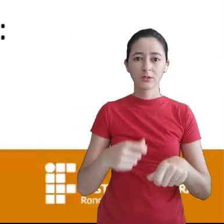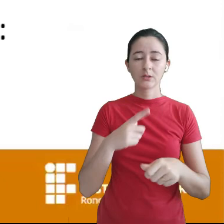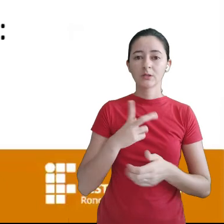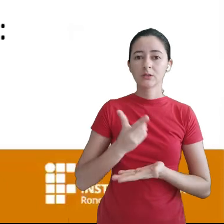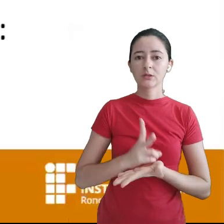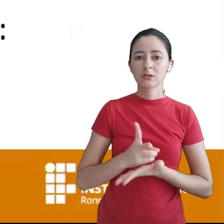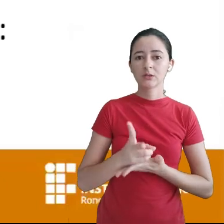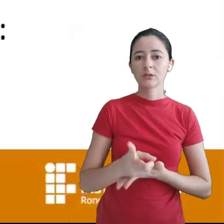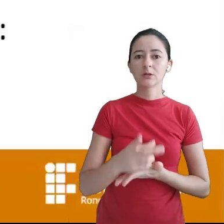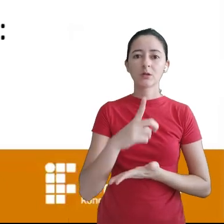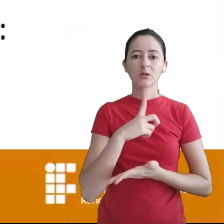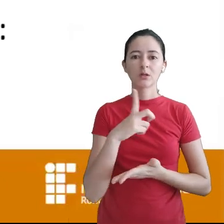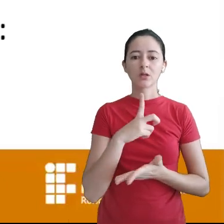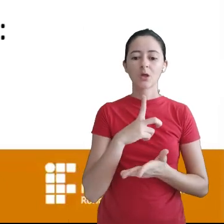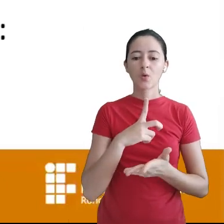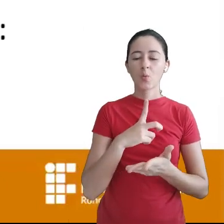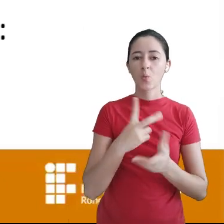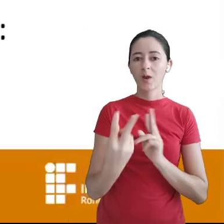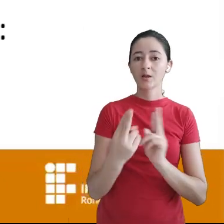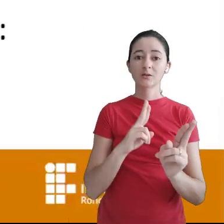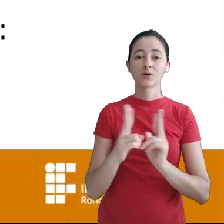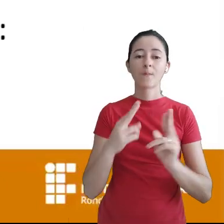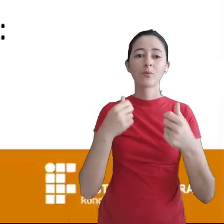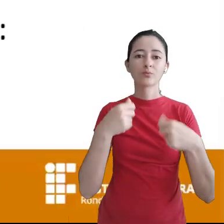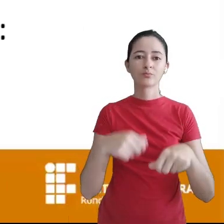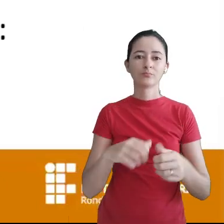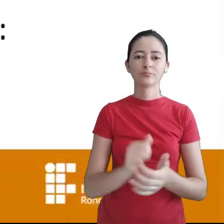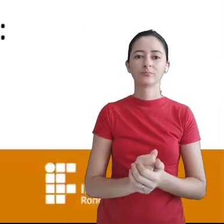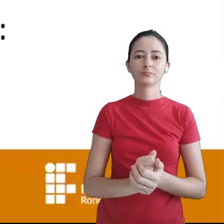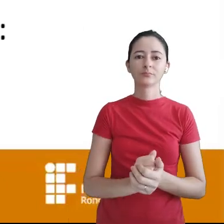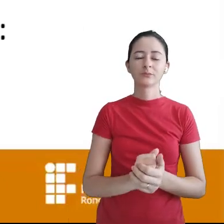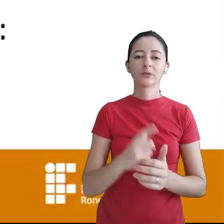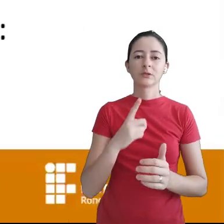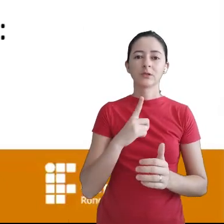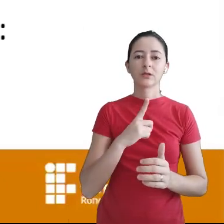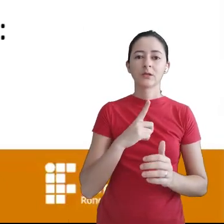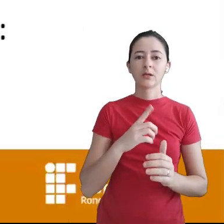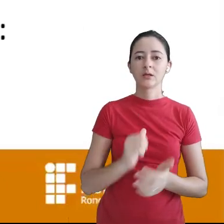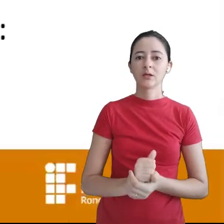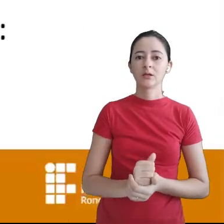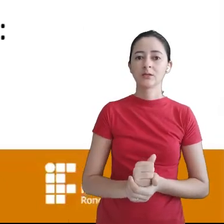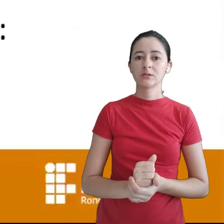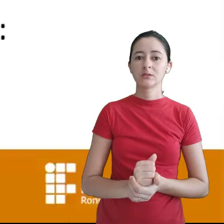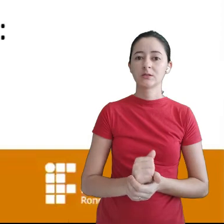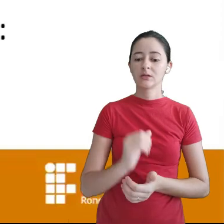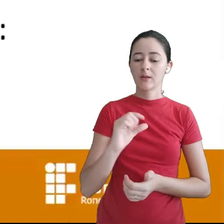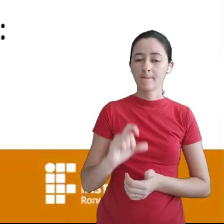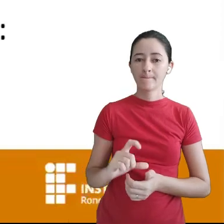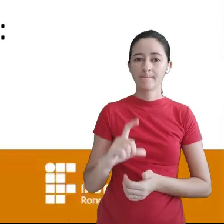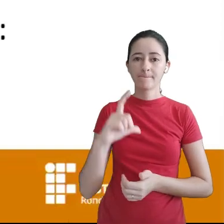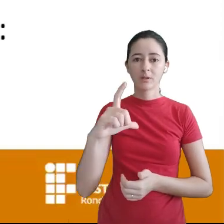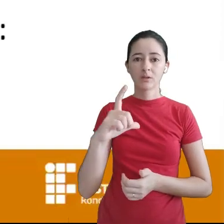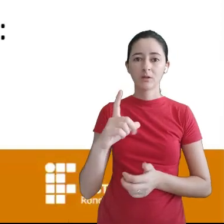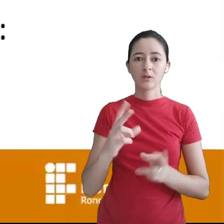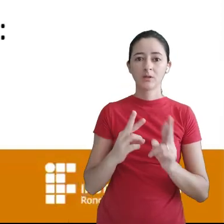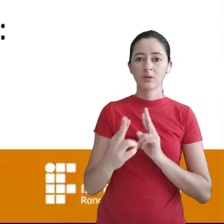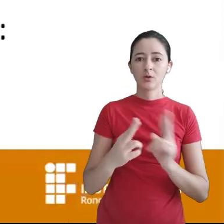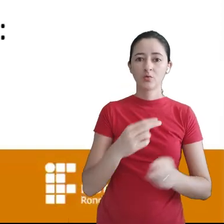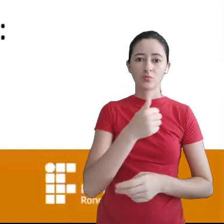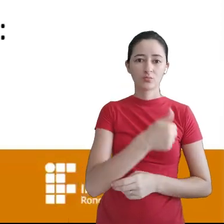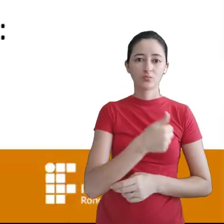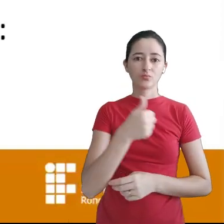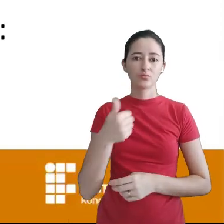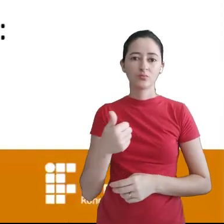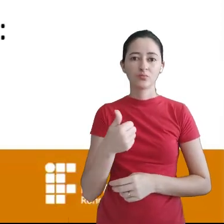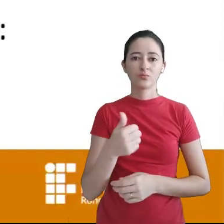Então, relacionamento possíveis, o que a gente sempre vai ter, quais são os relacionamentos possíveis que nós temos? Na cardinalidade máxima, como eu já disse agora